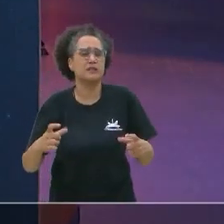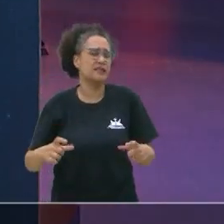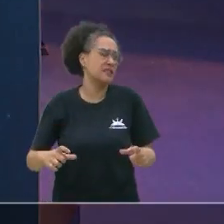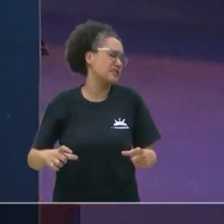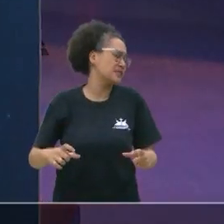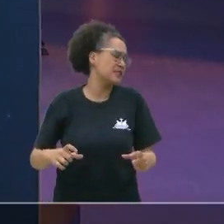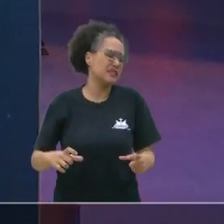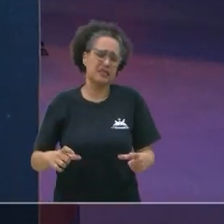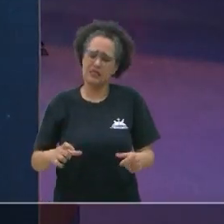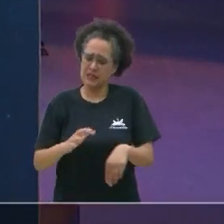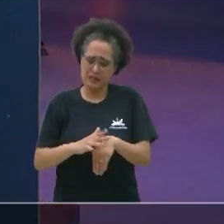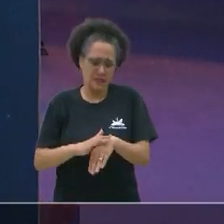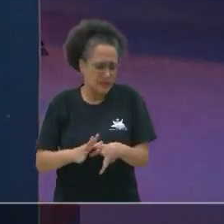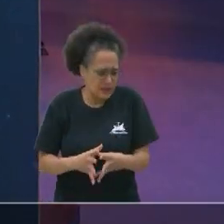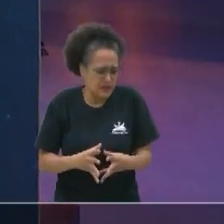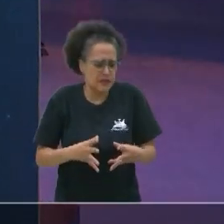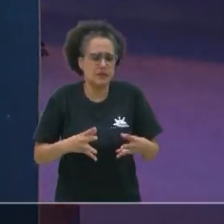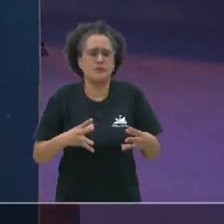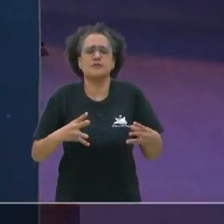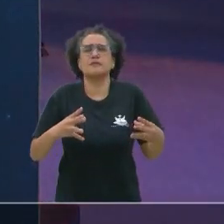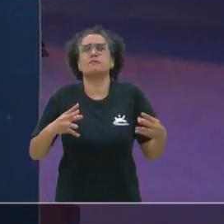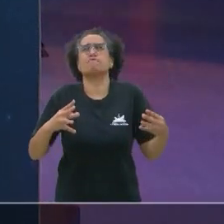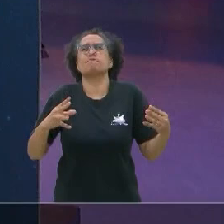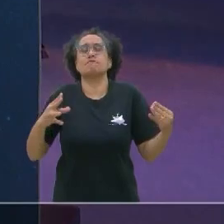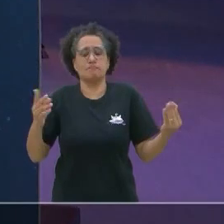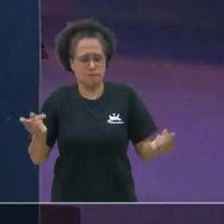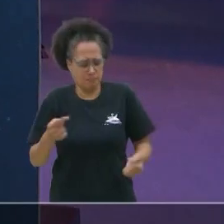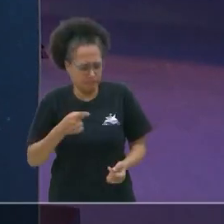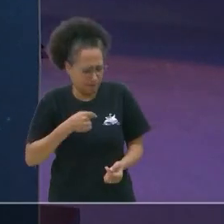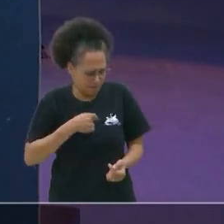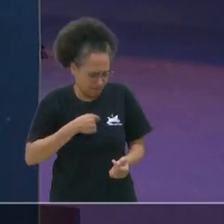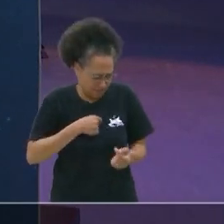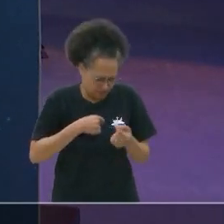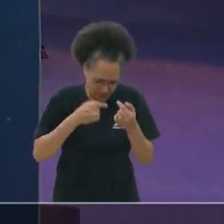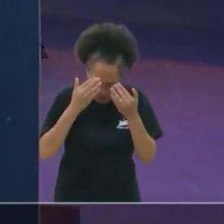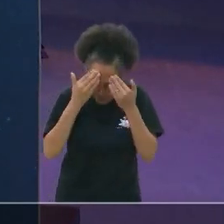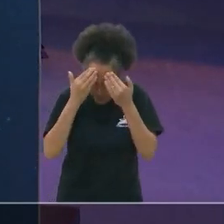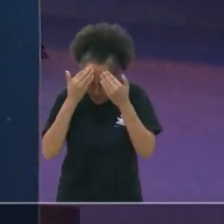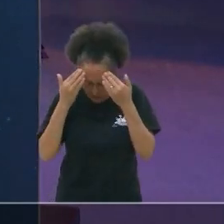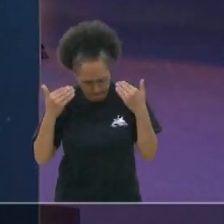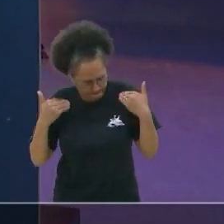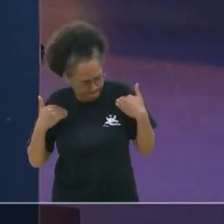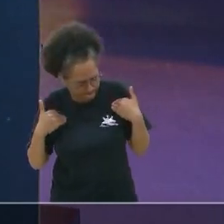dói. Cura, Senhor, vem aqui.